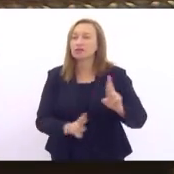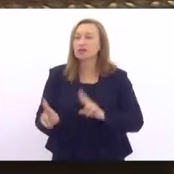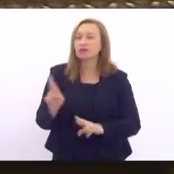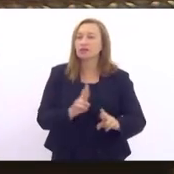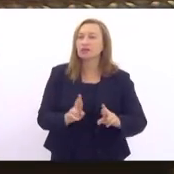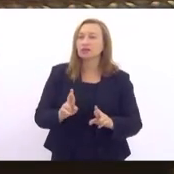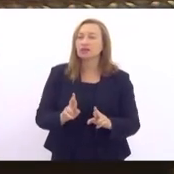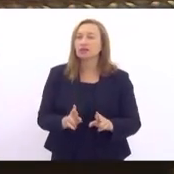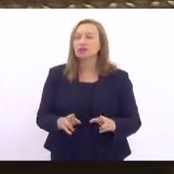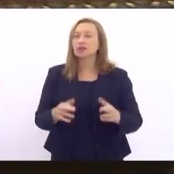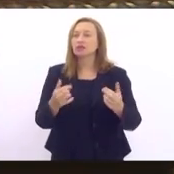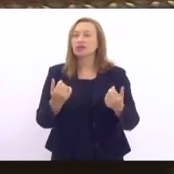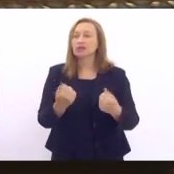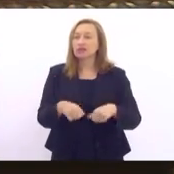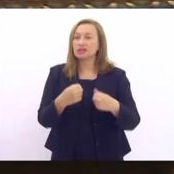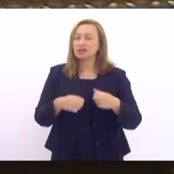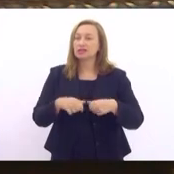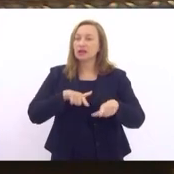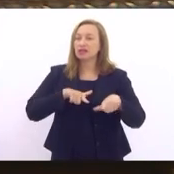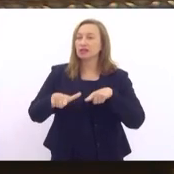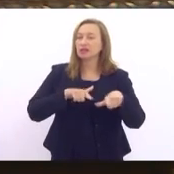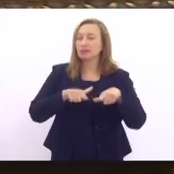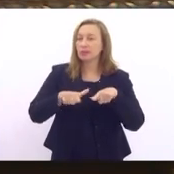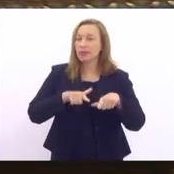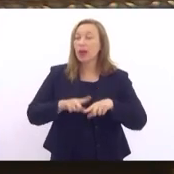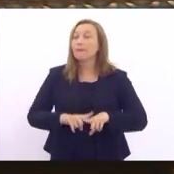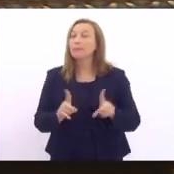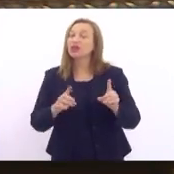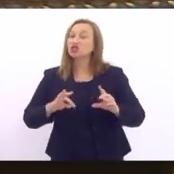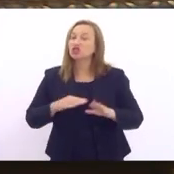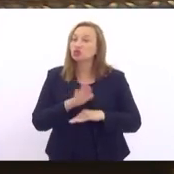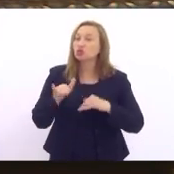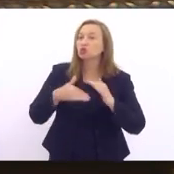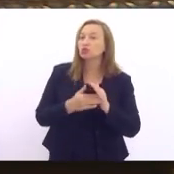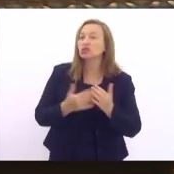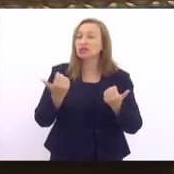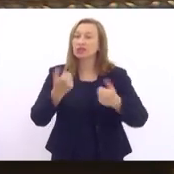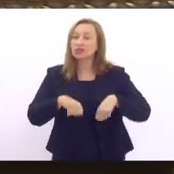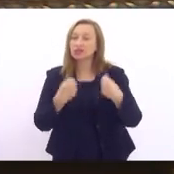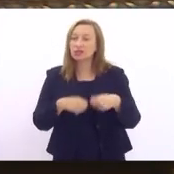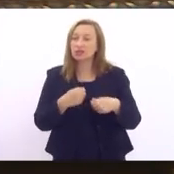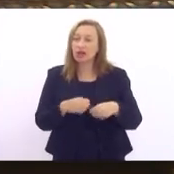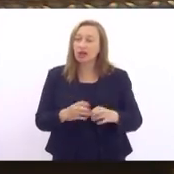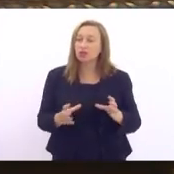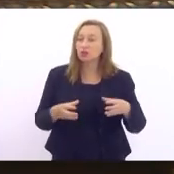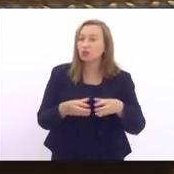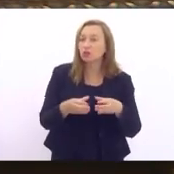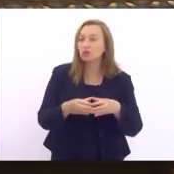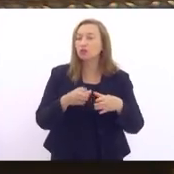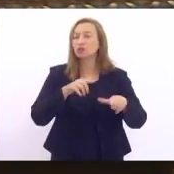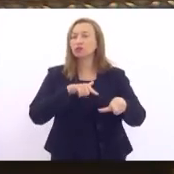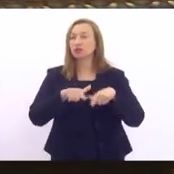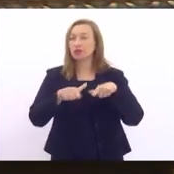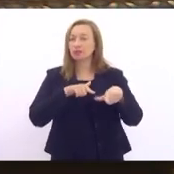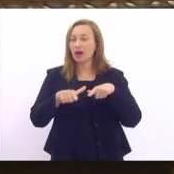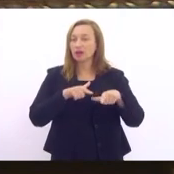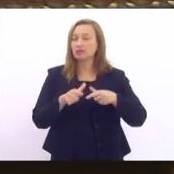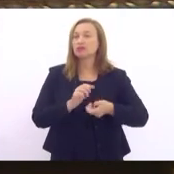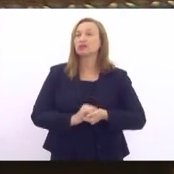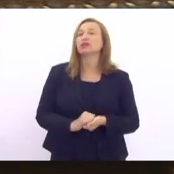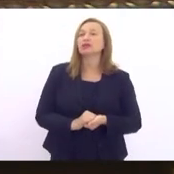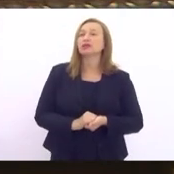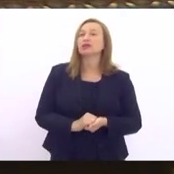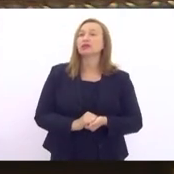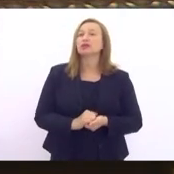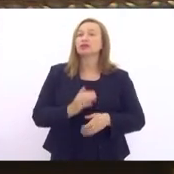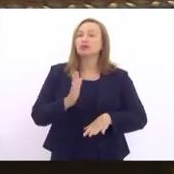mas também de todas as carências da classe trabalhadora. E, sem sombra de dúvidas, uma das maiores carências da